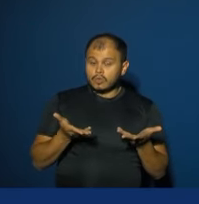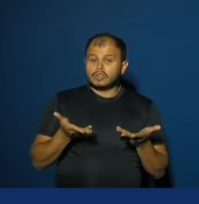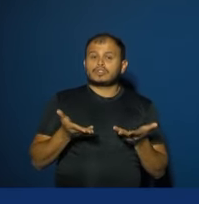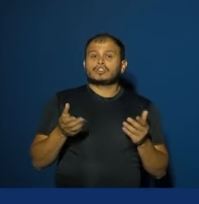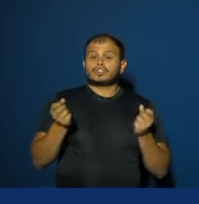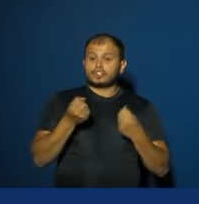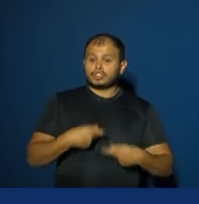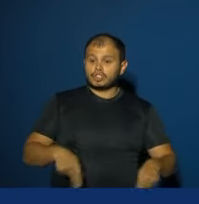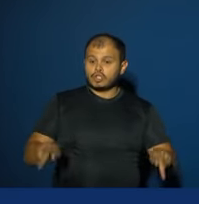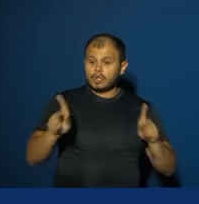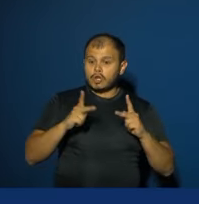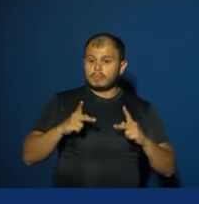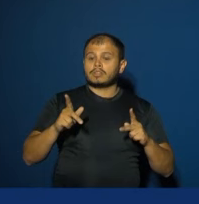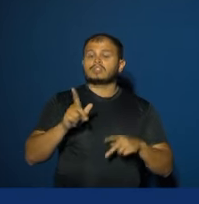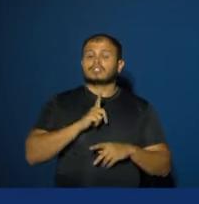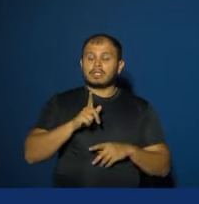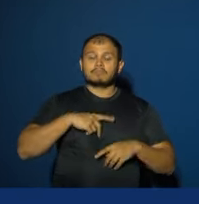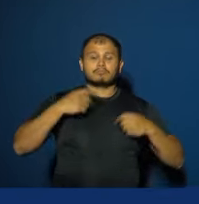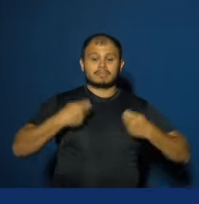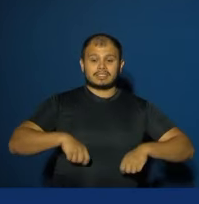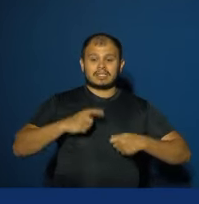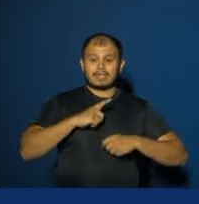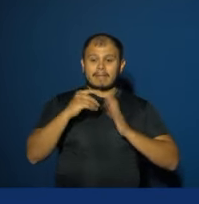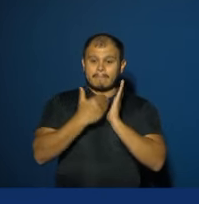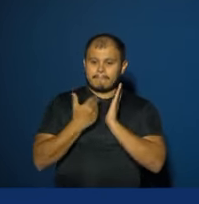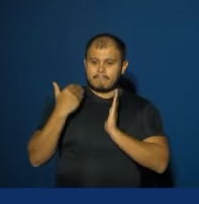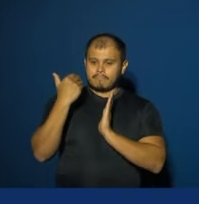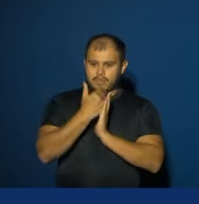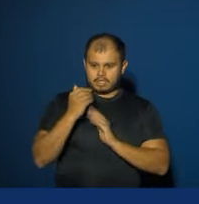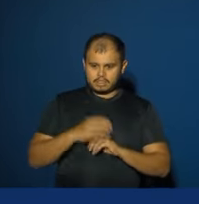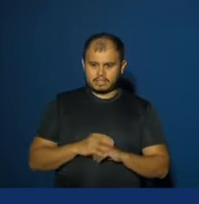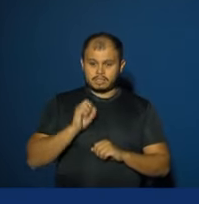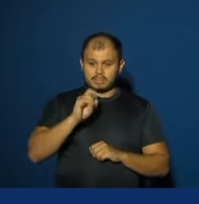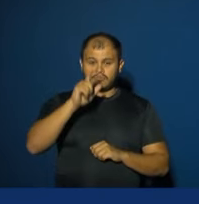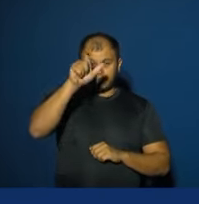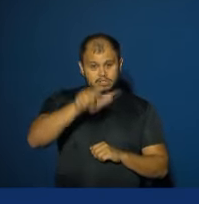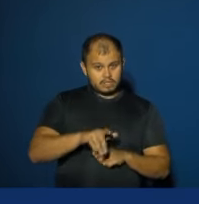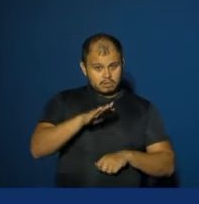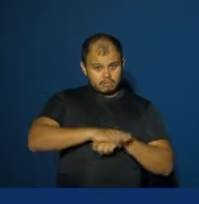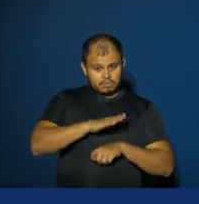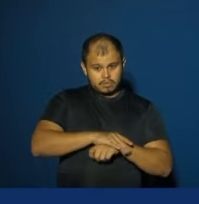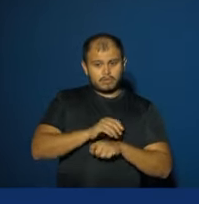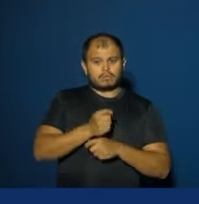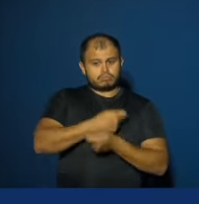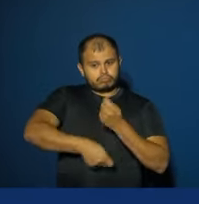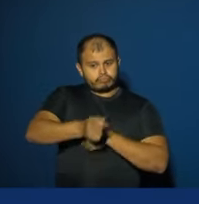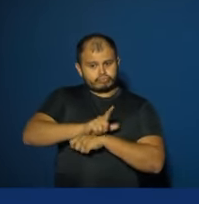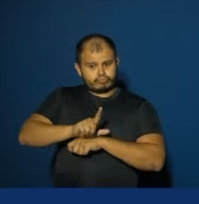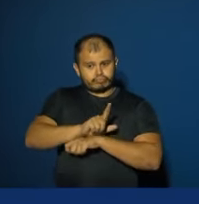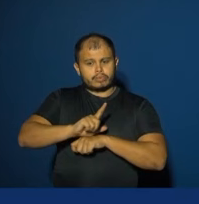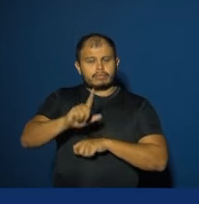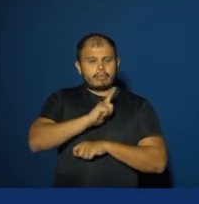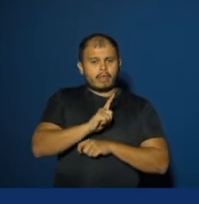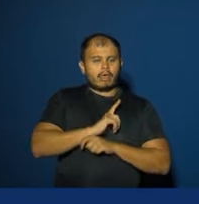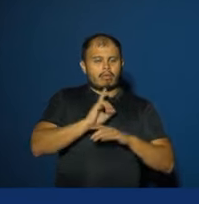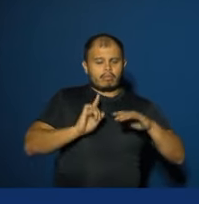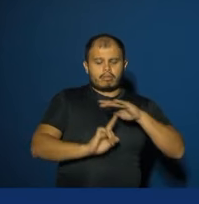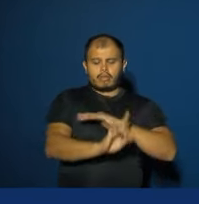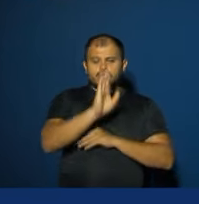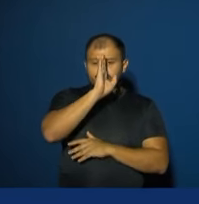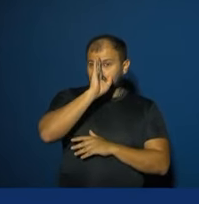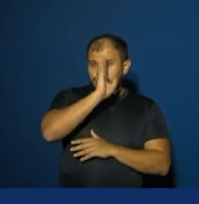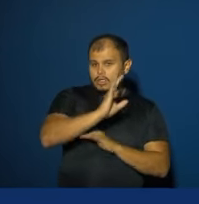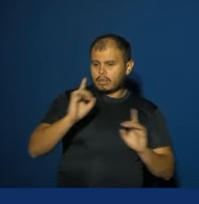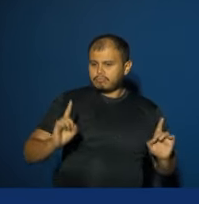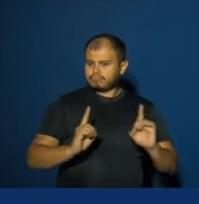tem um dever aqui de ir um pouco além porque quando você é olista Você tem o cliente na sua base direto